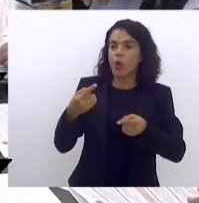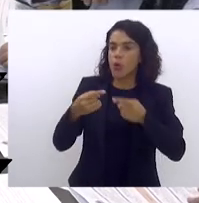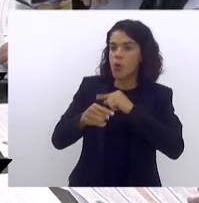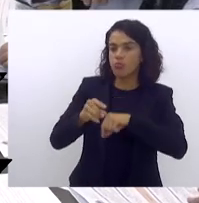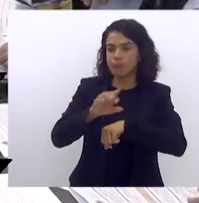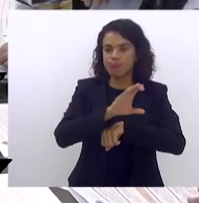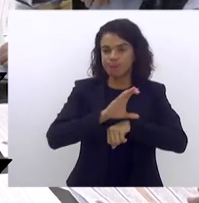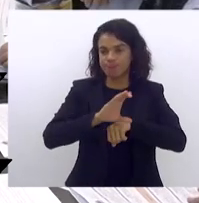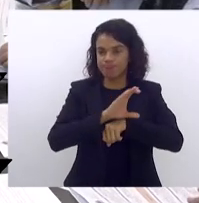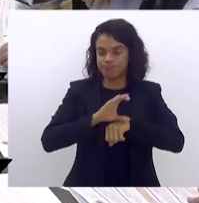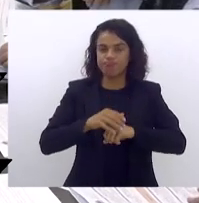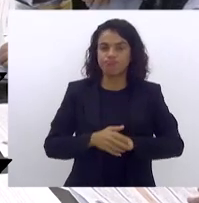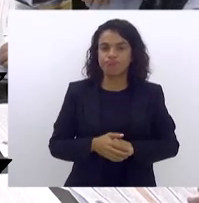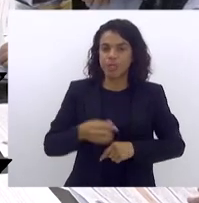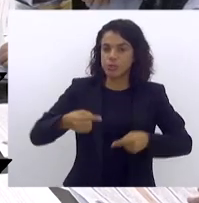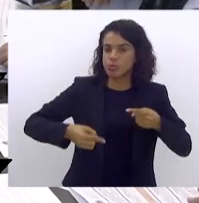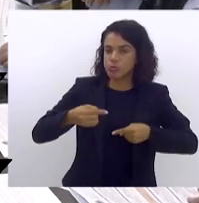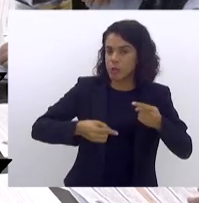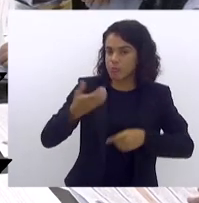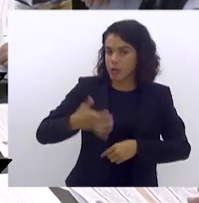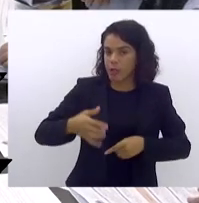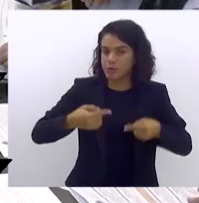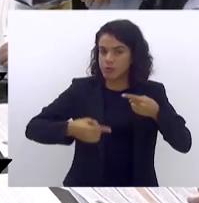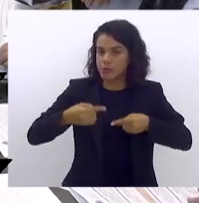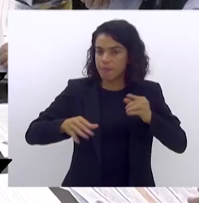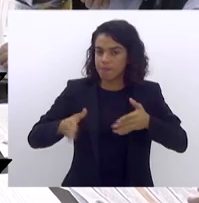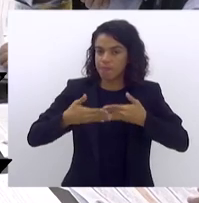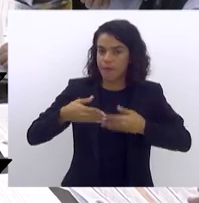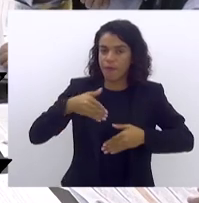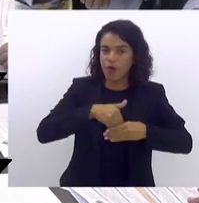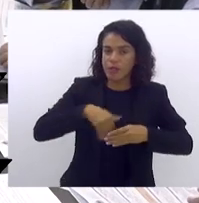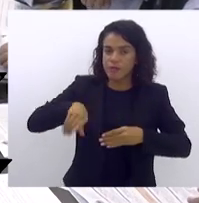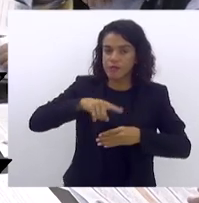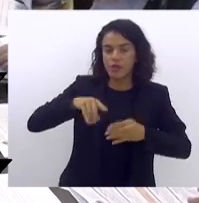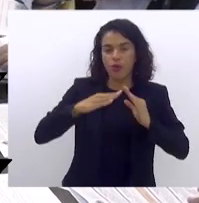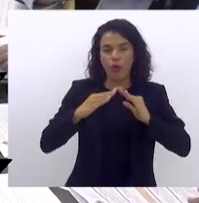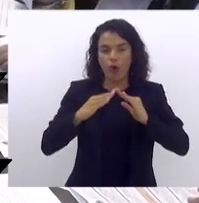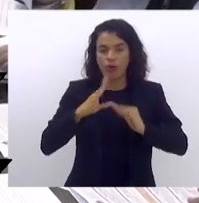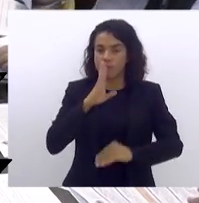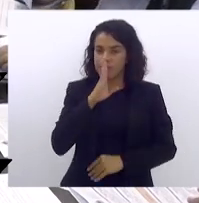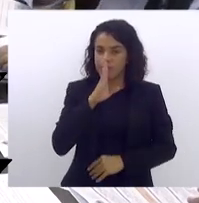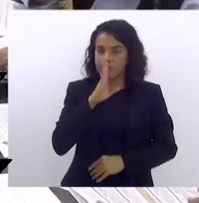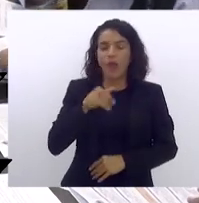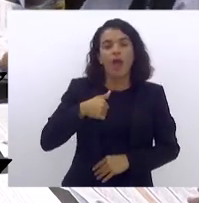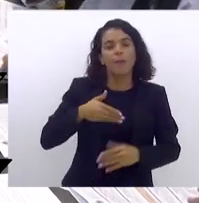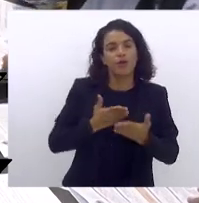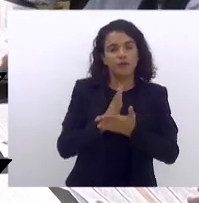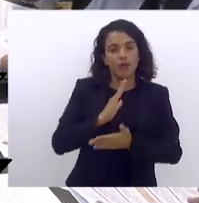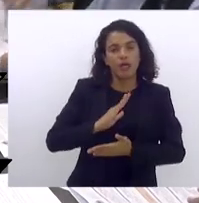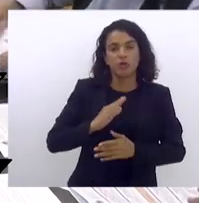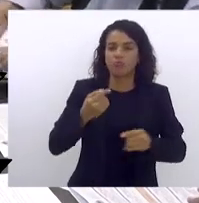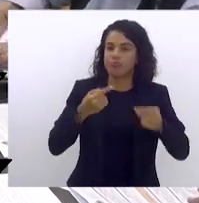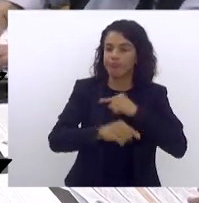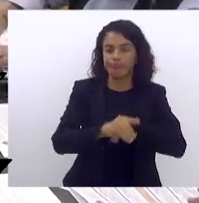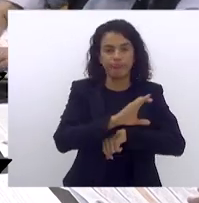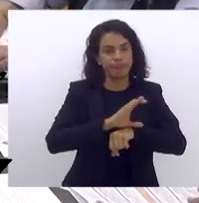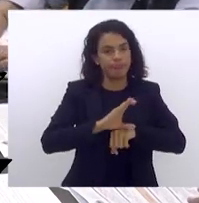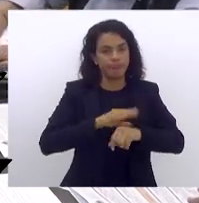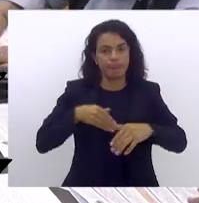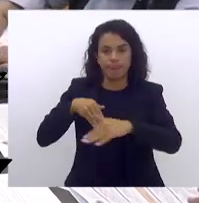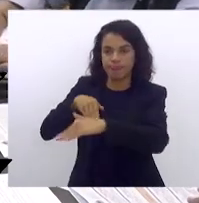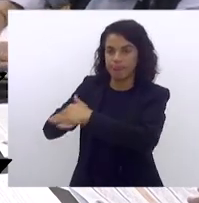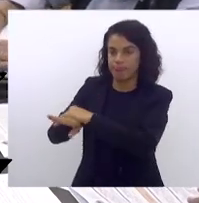inconstitucionalidade. Em discussão, não havendo quem queira discutir, encerrada a discussão, em votação, senhores que aprovam, permaneçam como estão, aprovada a inconstitucionalidade, o projeto vai a